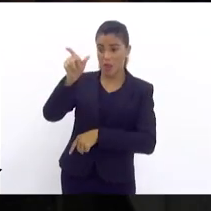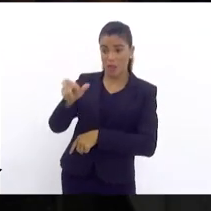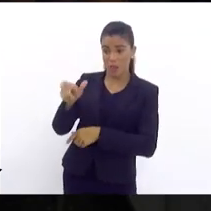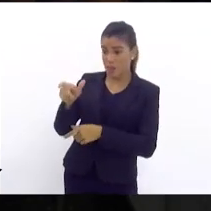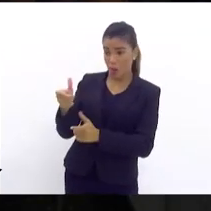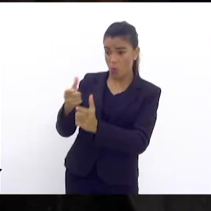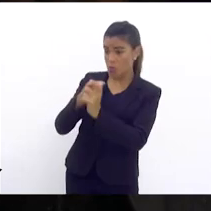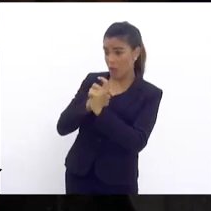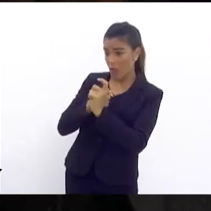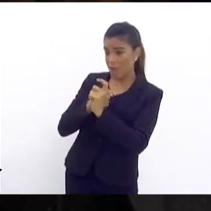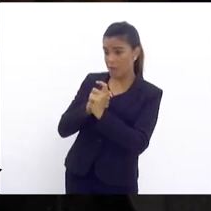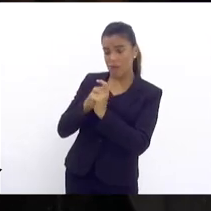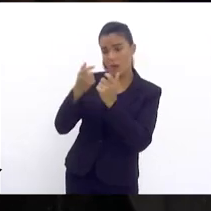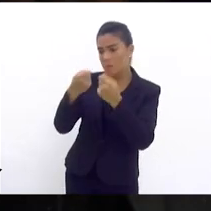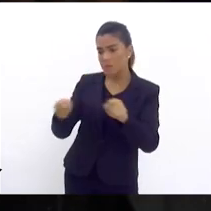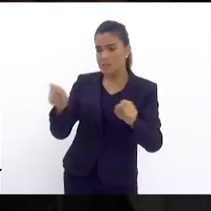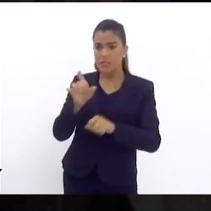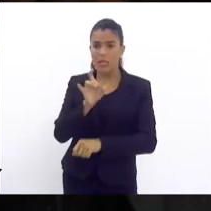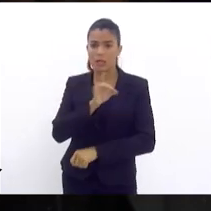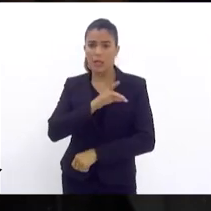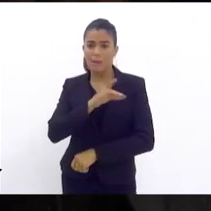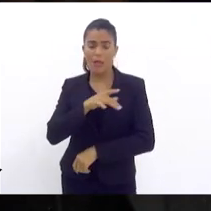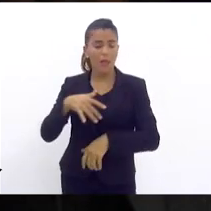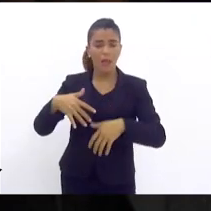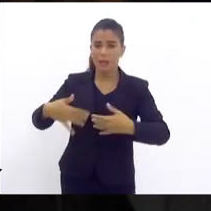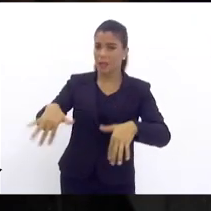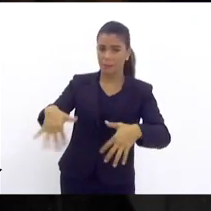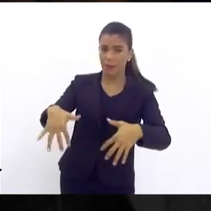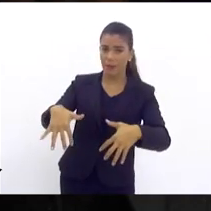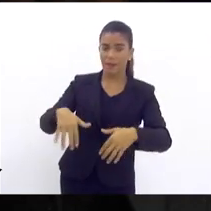não teme nem treme